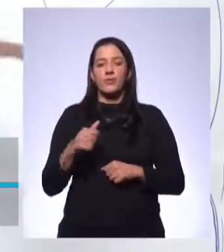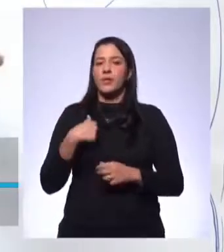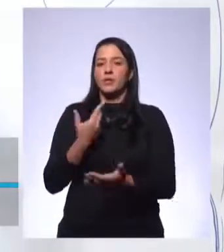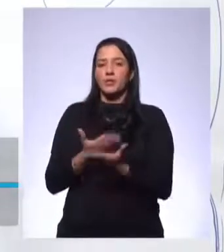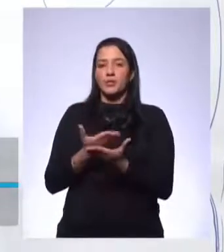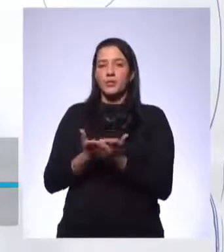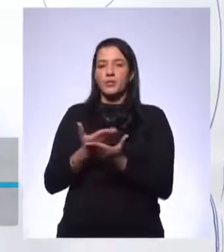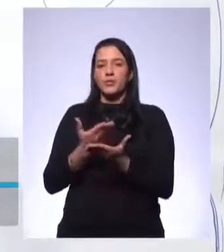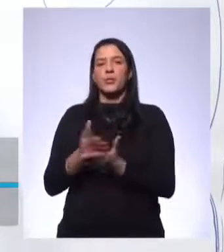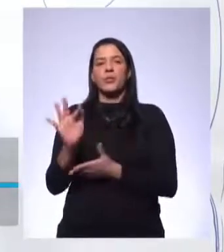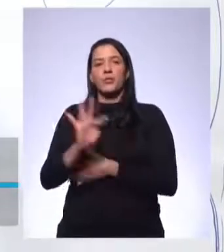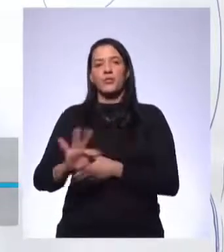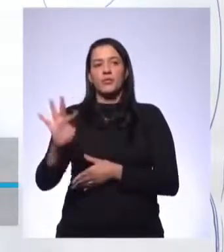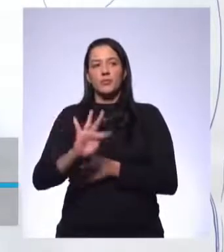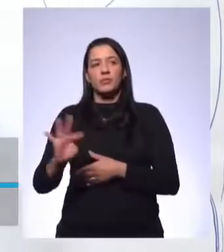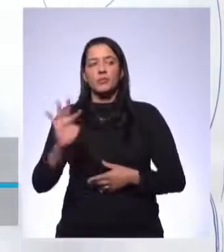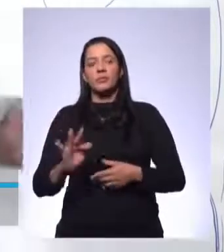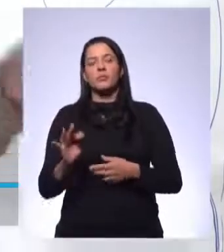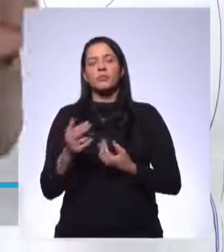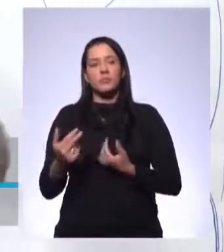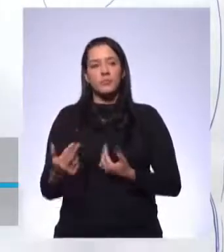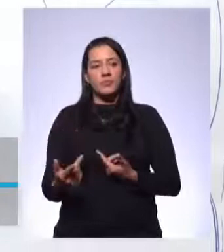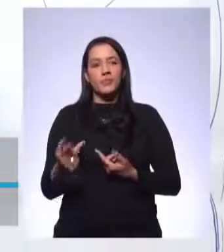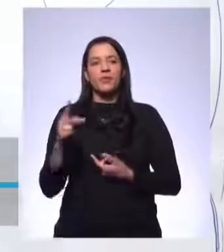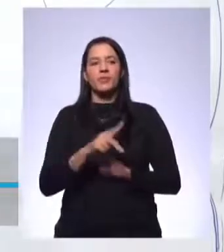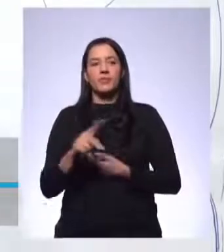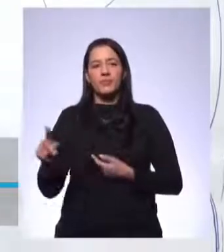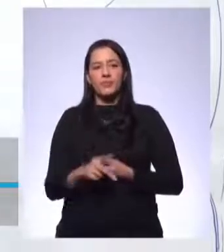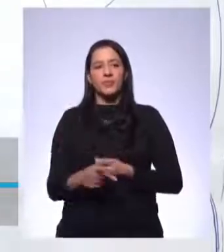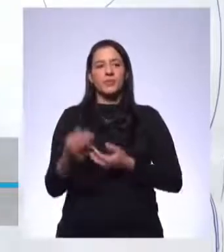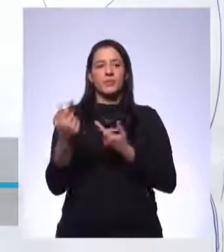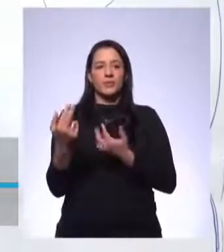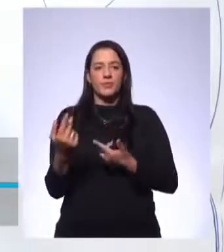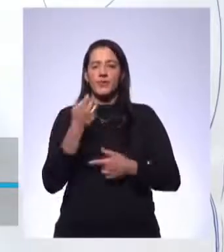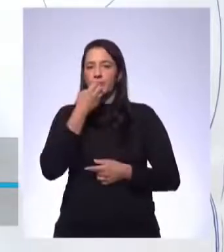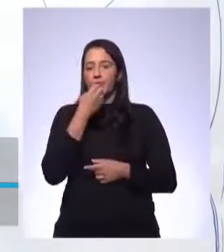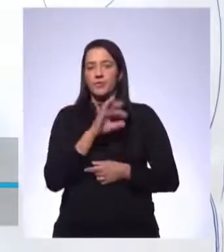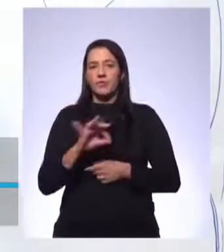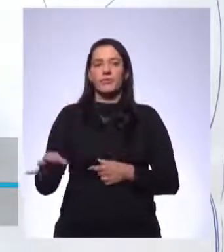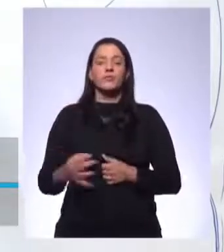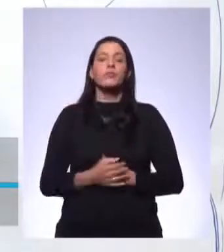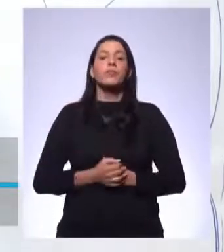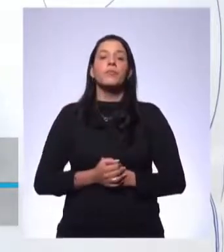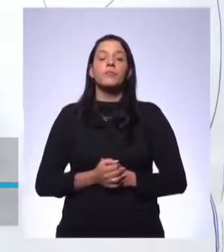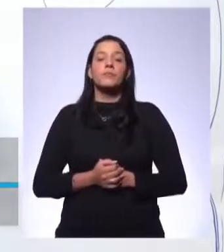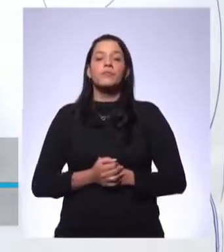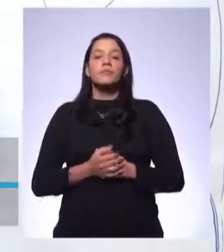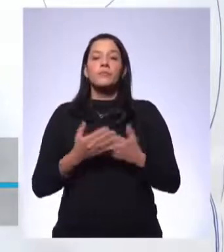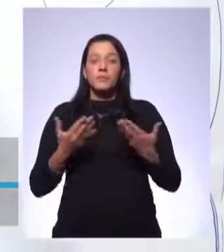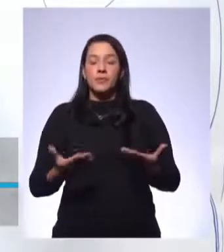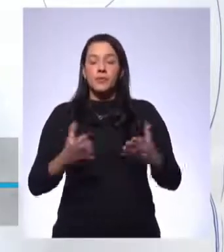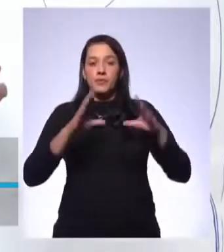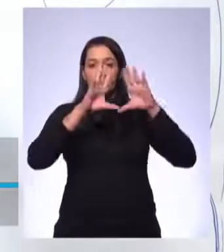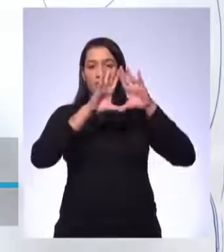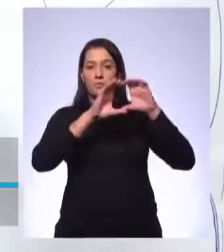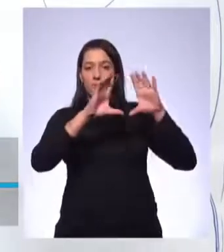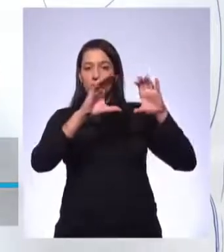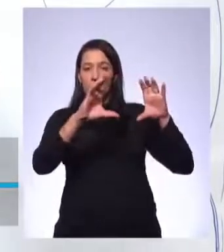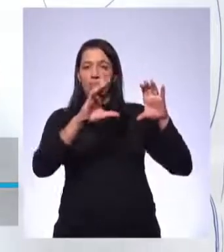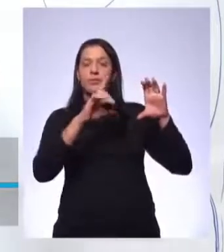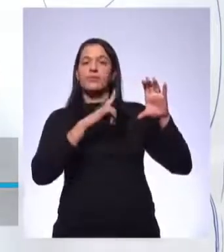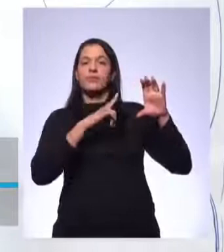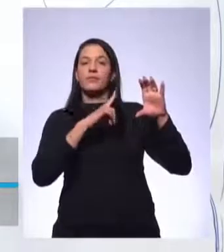na mesma universidade essa matéria, com os mesmos professores. Excelente. Então, na nuvem, a gente tem a água